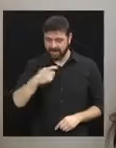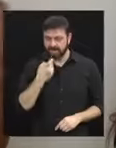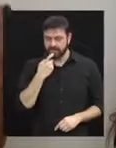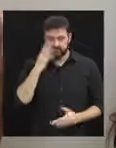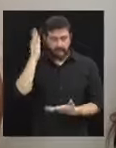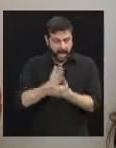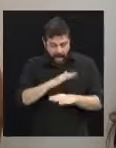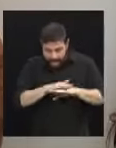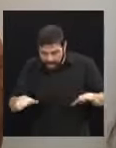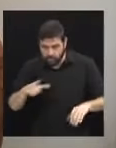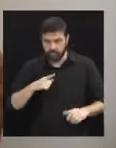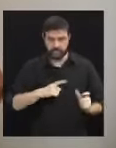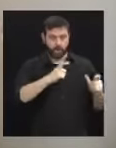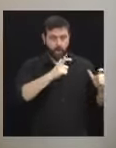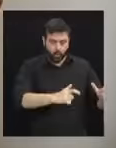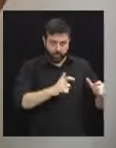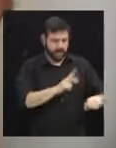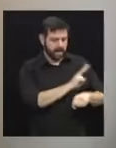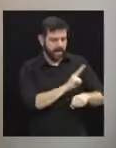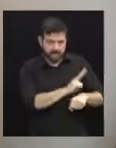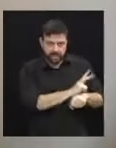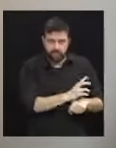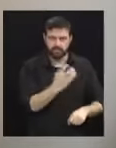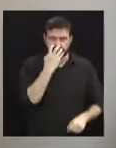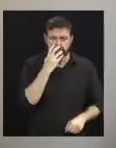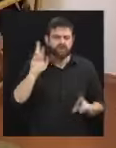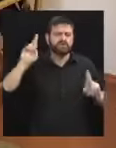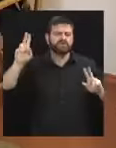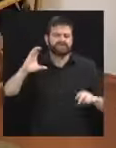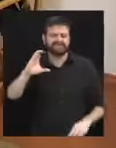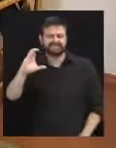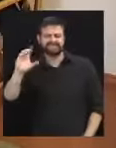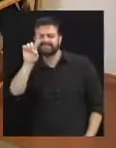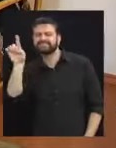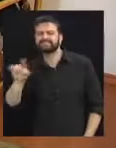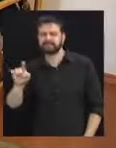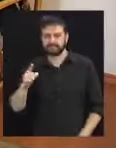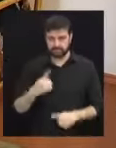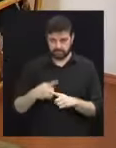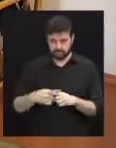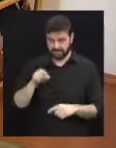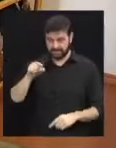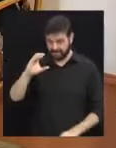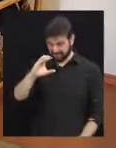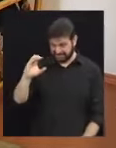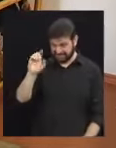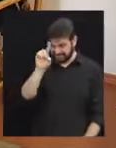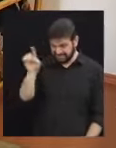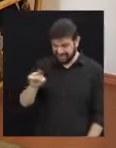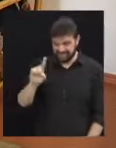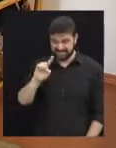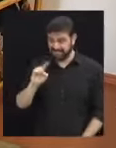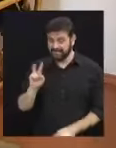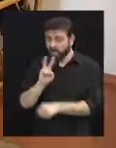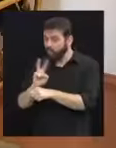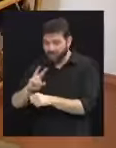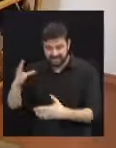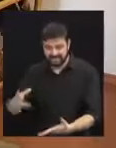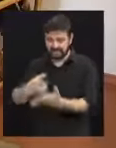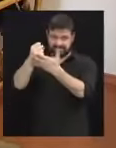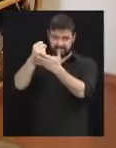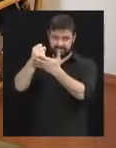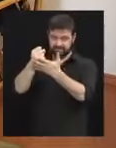Campinas já criou um departamento de bem-estar animal. Qual que é a diferença de um para o outro? A diferença é que o centro de zoonoses, ele não é feito para resgate,